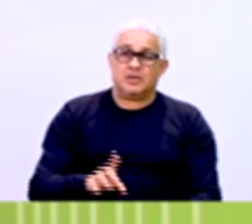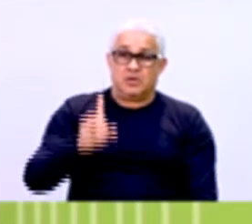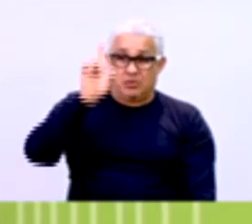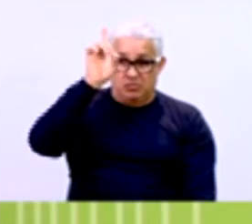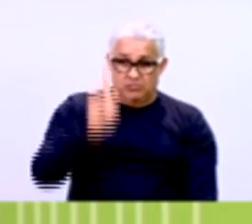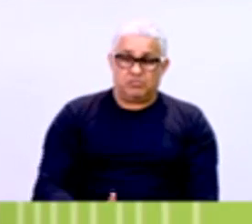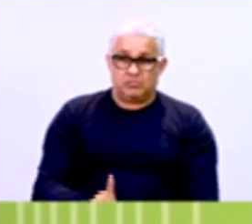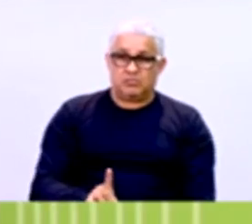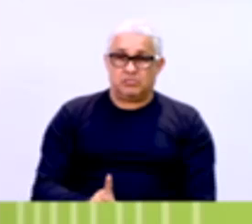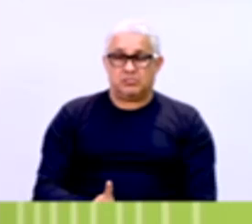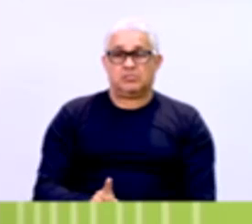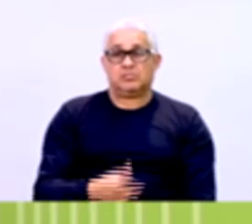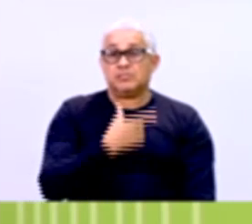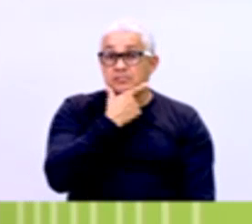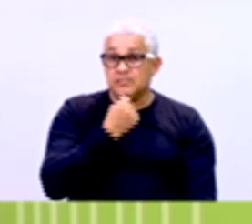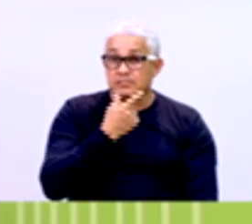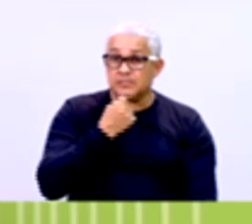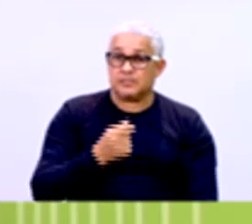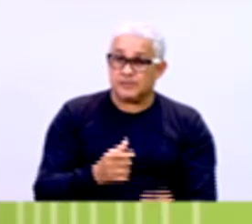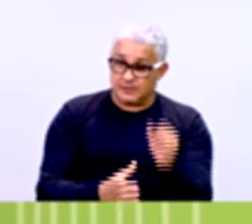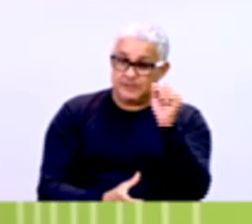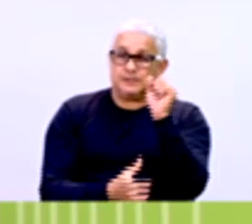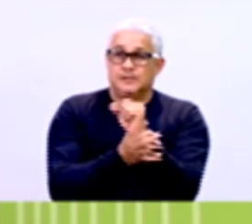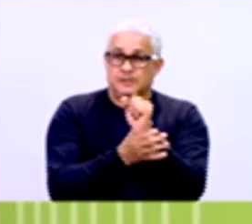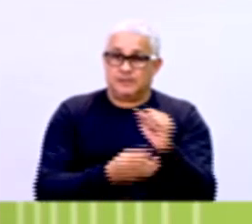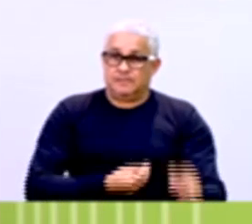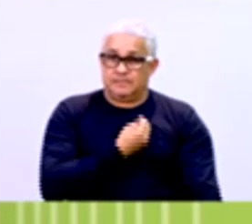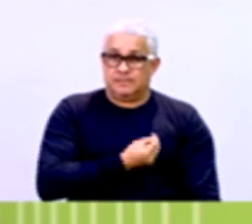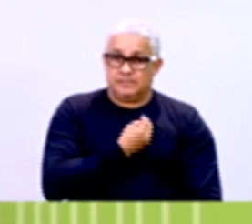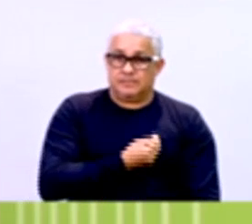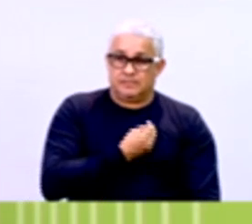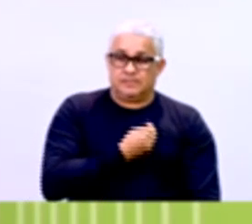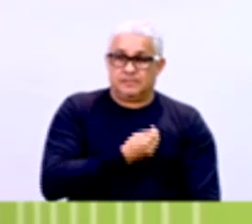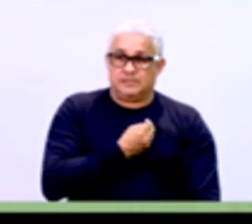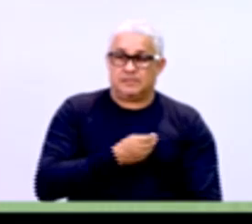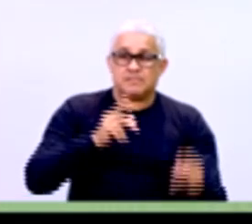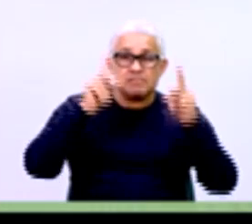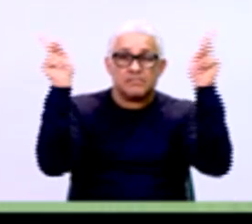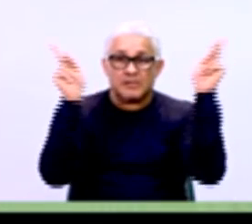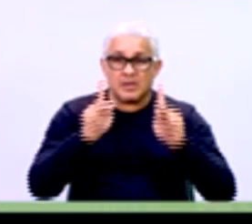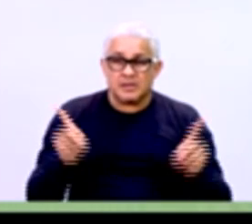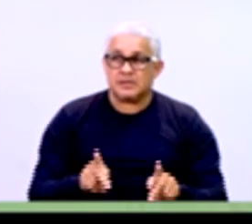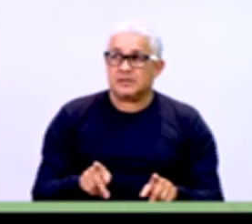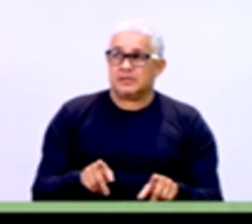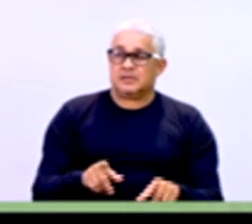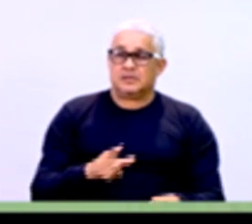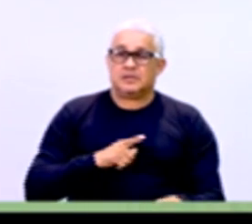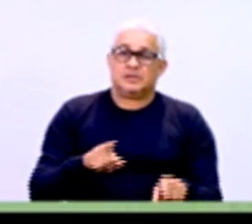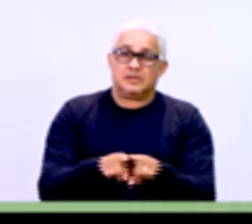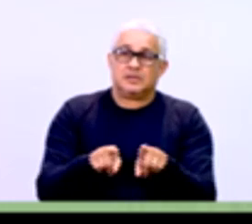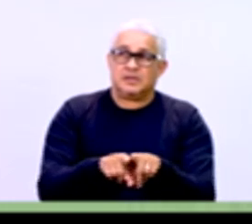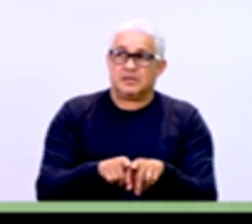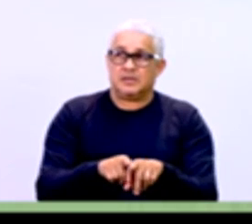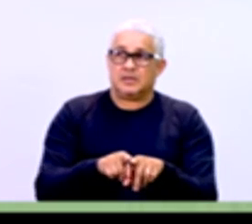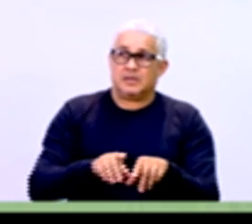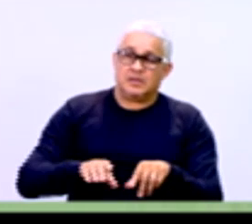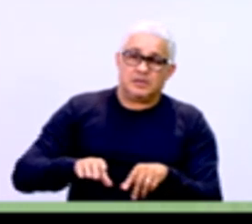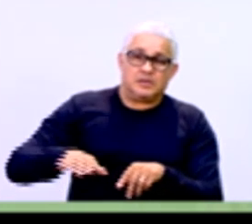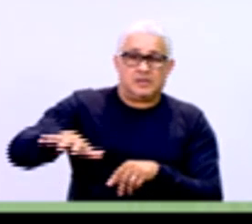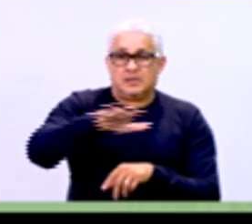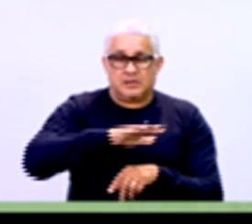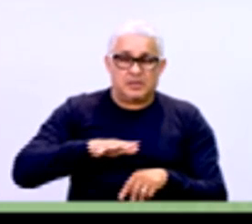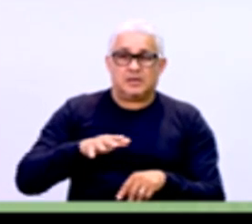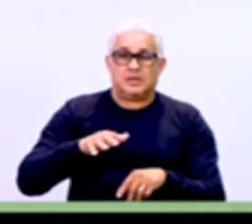do homem, garantias do homem, para ele viver em harmonia, tá certo? Então, a dimensão social, aí é trabalhada a geração